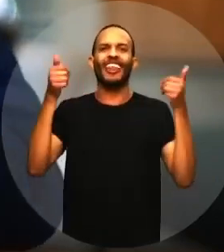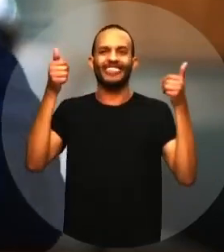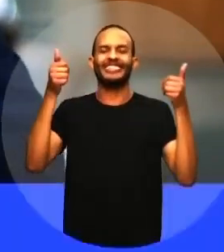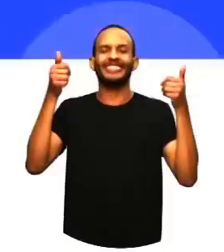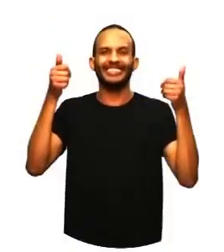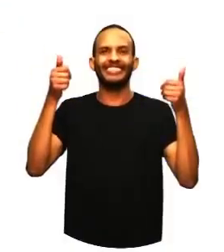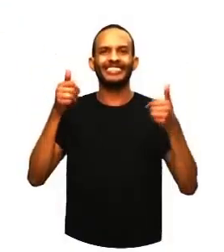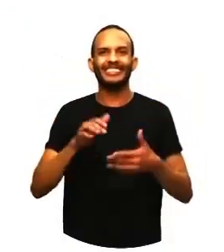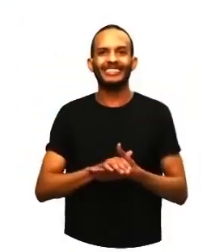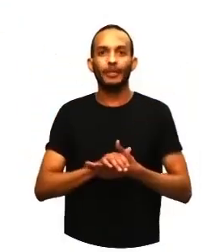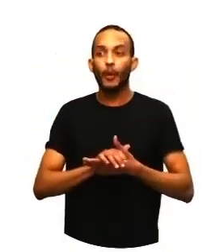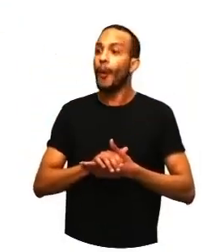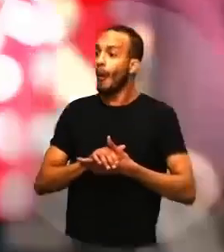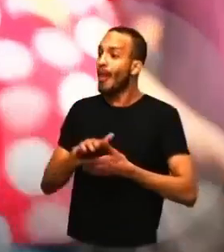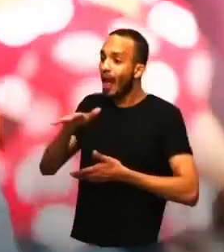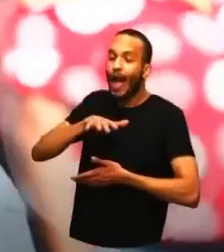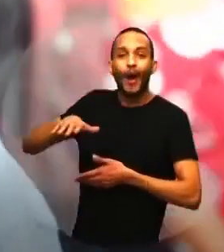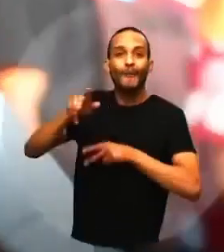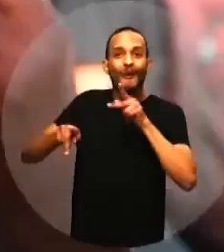vamos fazer melhor